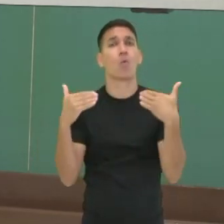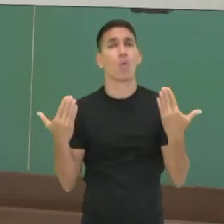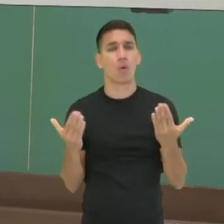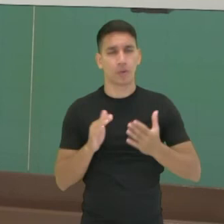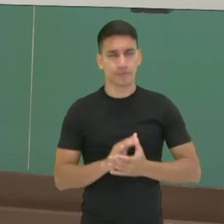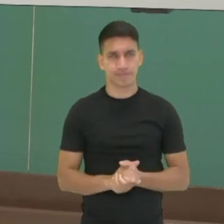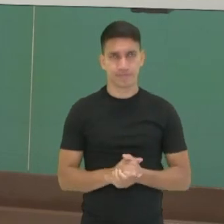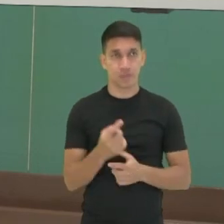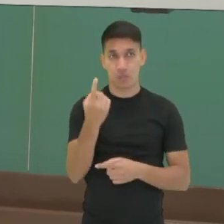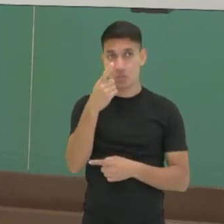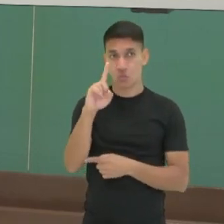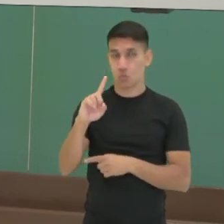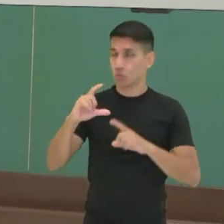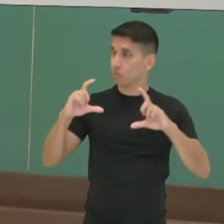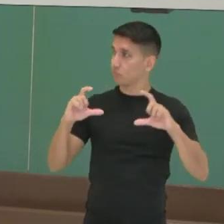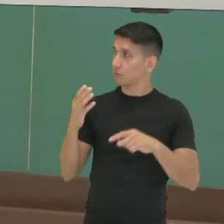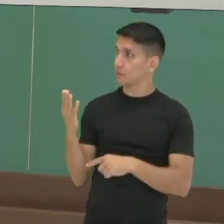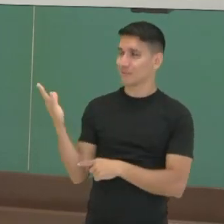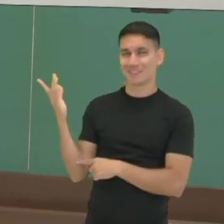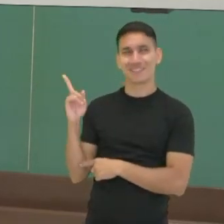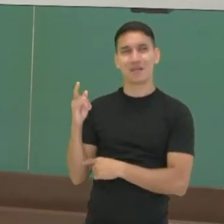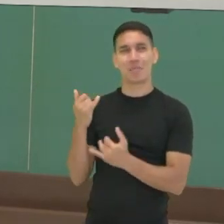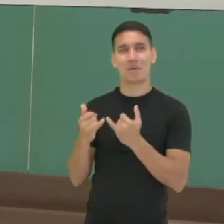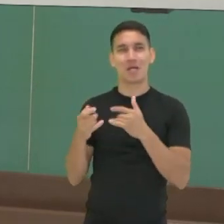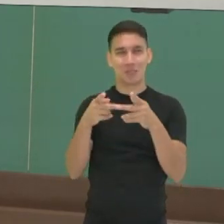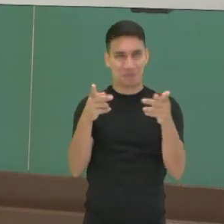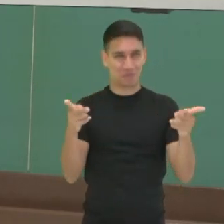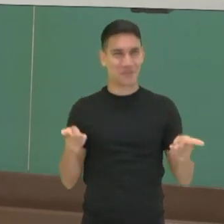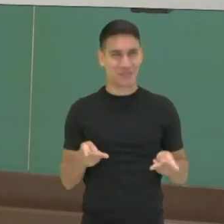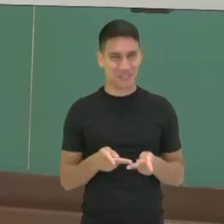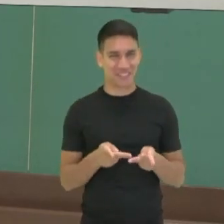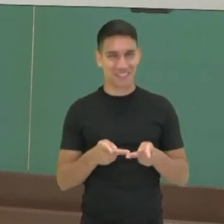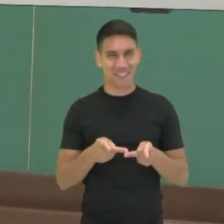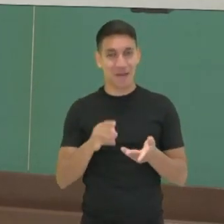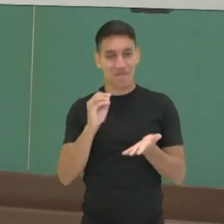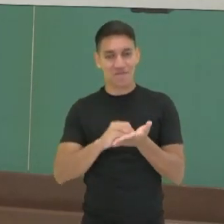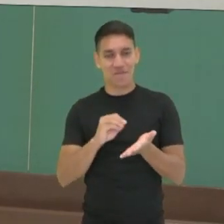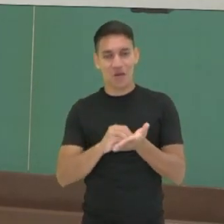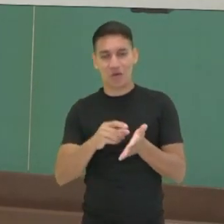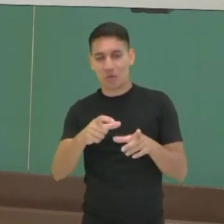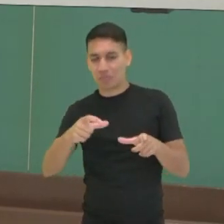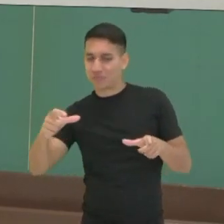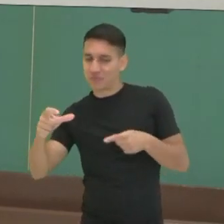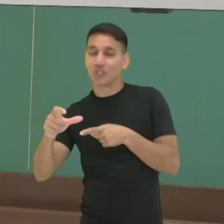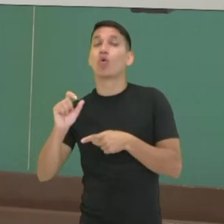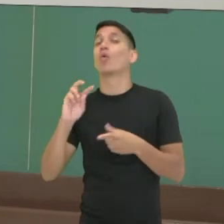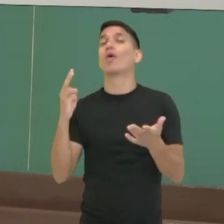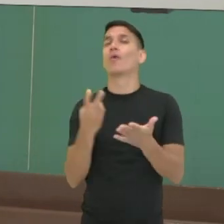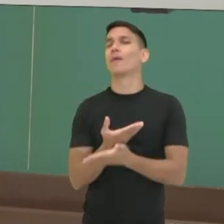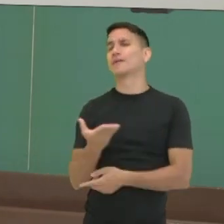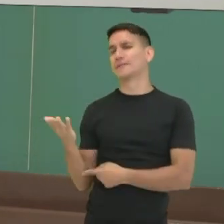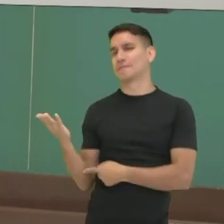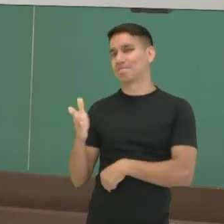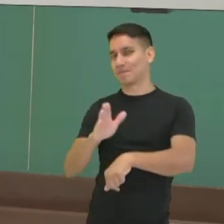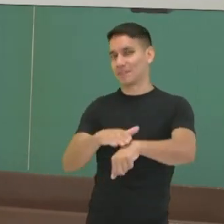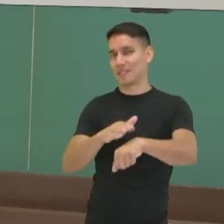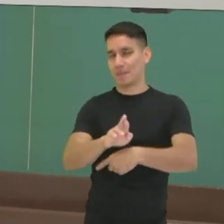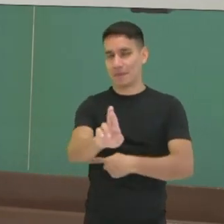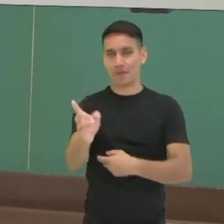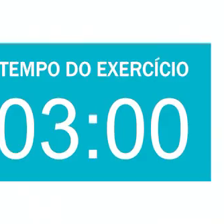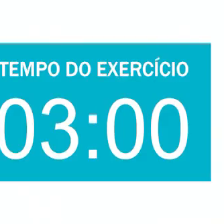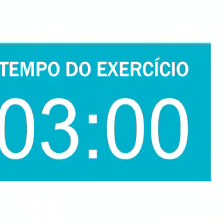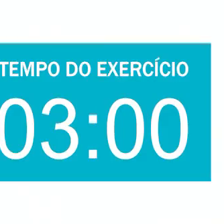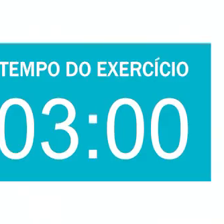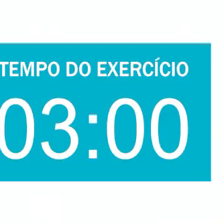último, essa pizza faltando um quarto, vamos dizer assim, o que aconteceu com ela também? Deixa uns minutinhos e a gente já